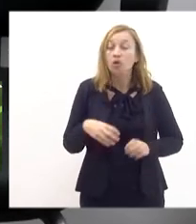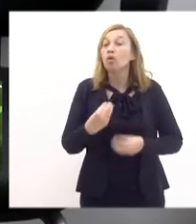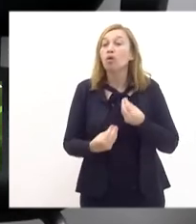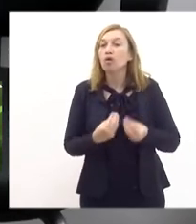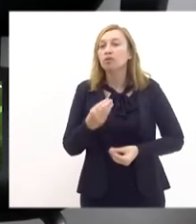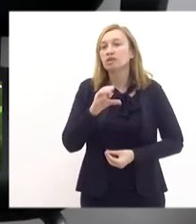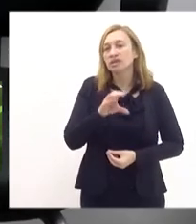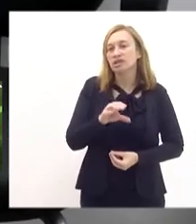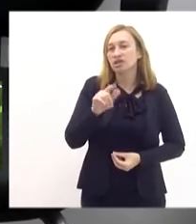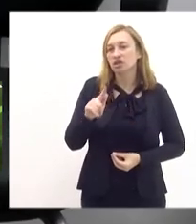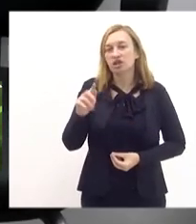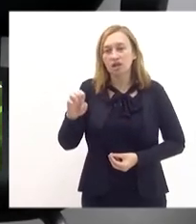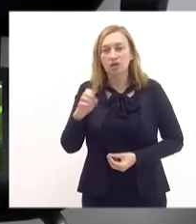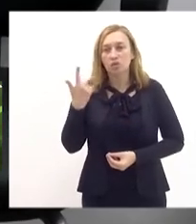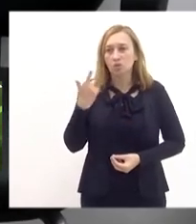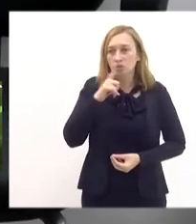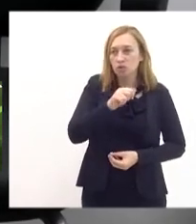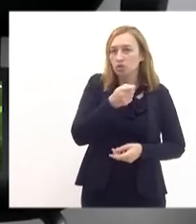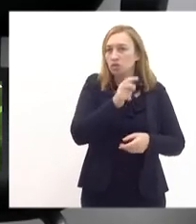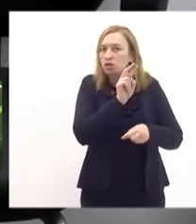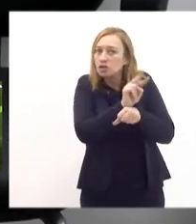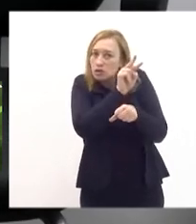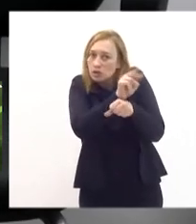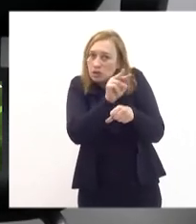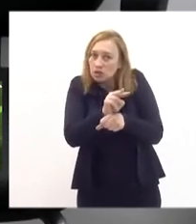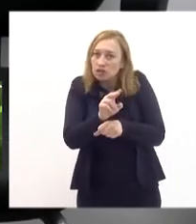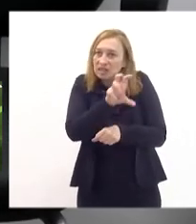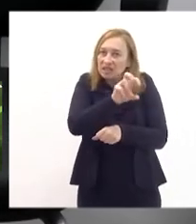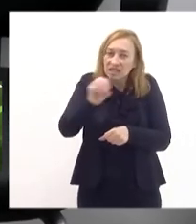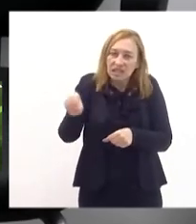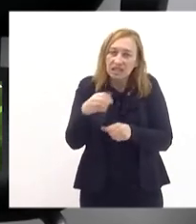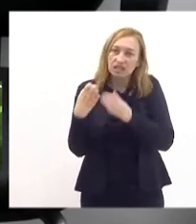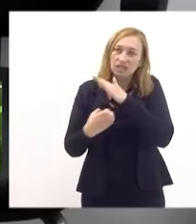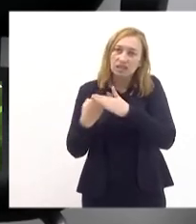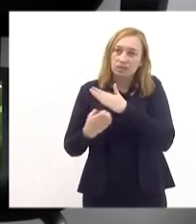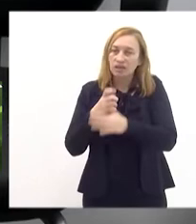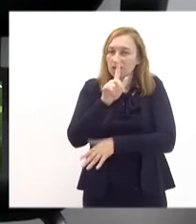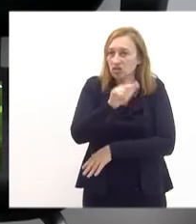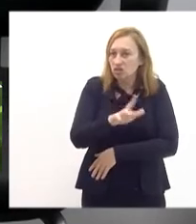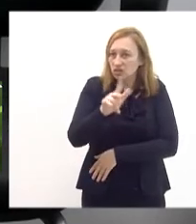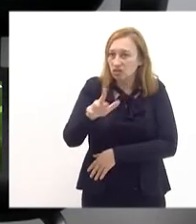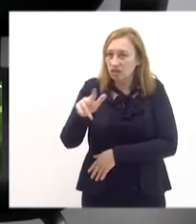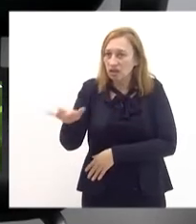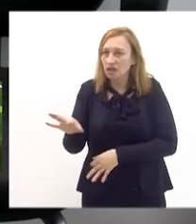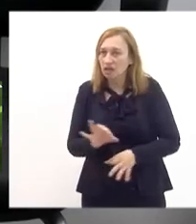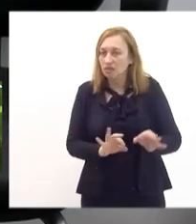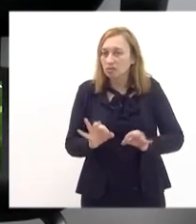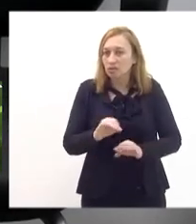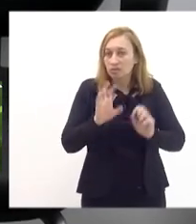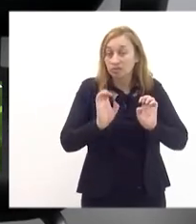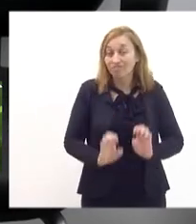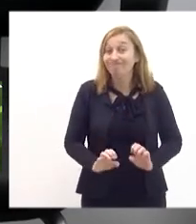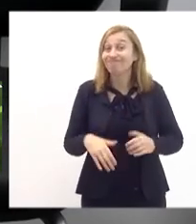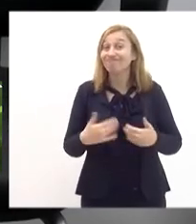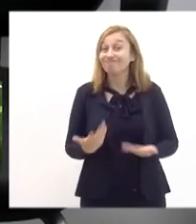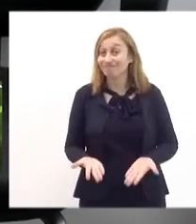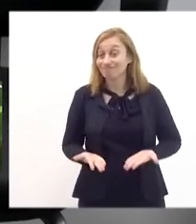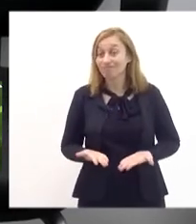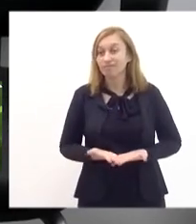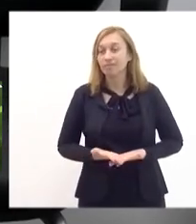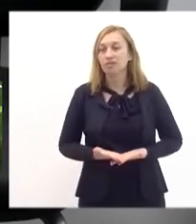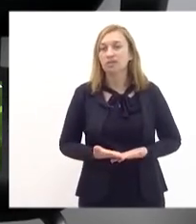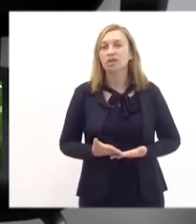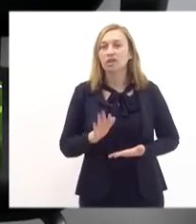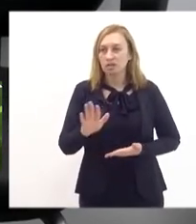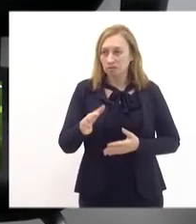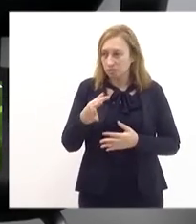CGE conseguiria monitorar 500 empresas diferentes com programas de integridade? Então, doutor André, só